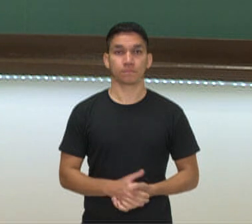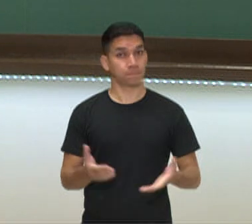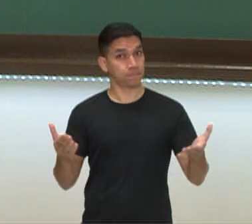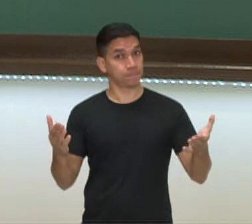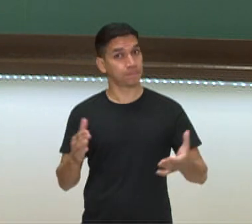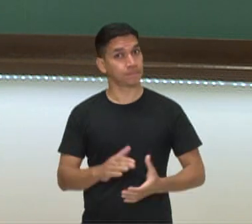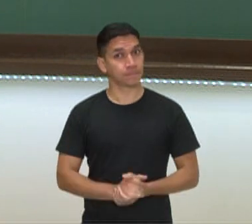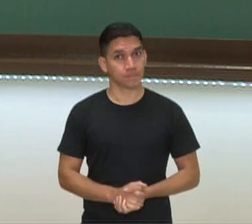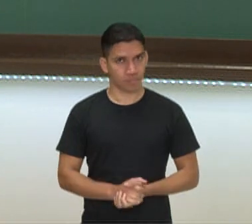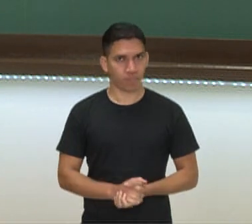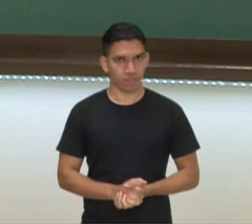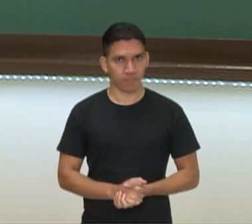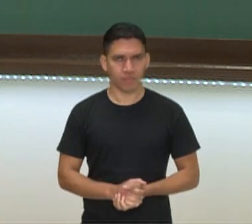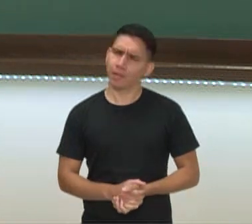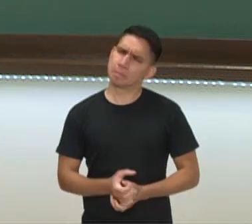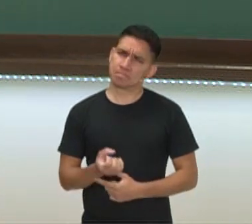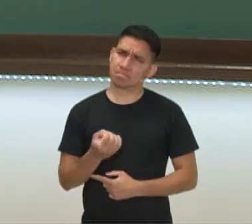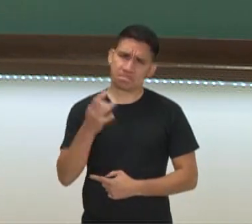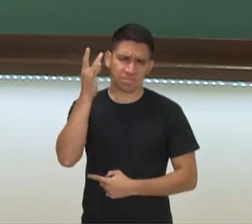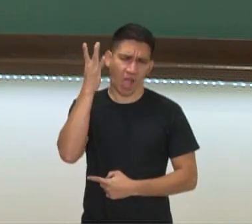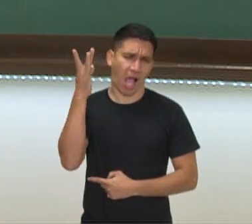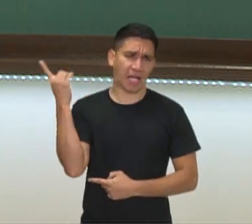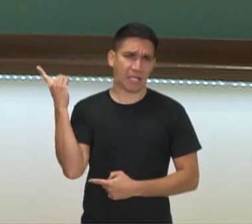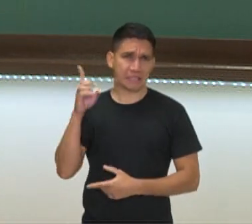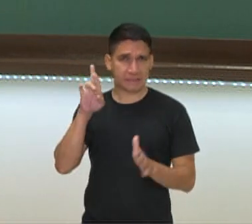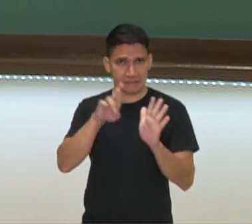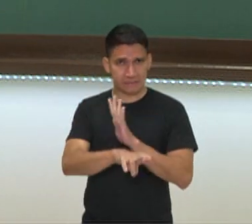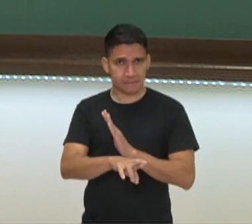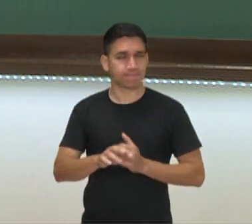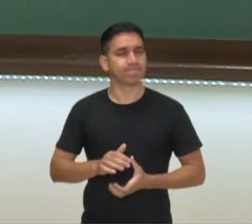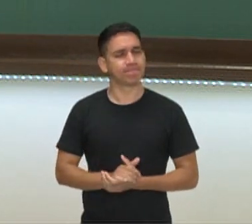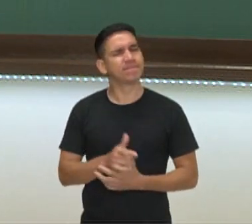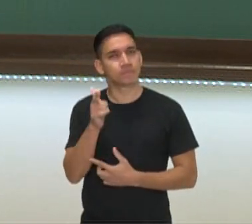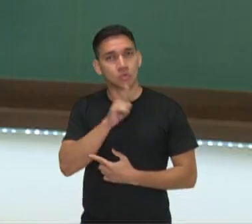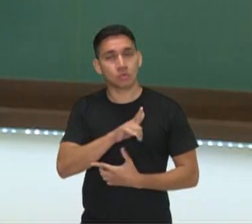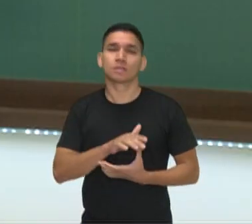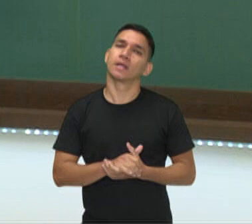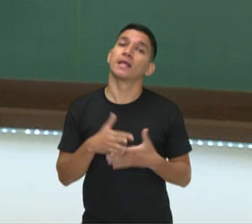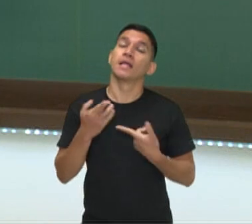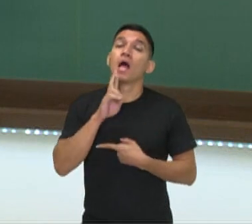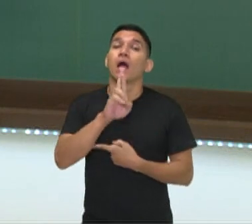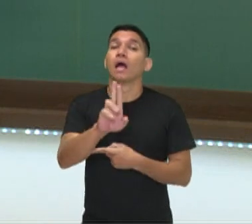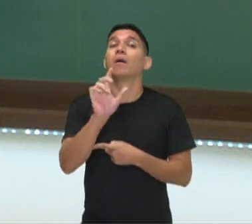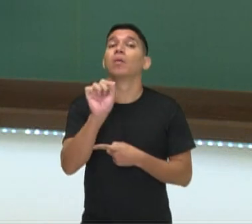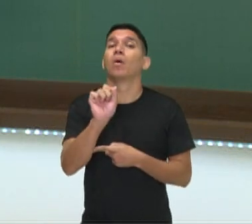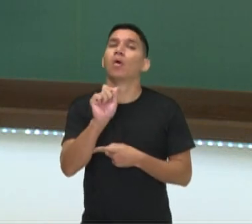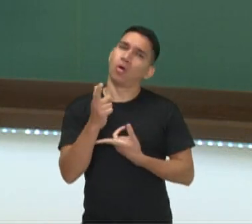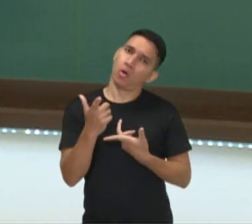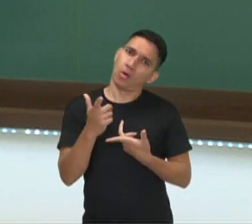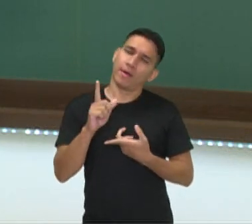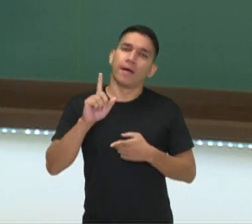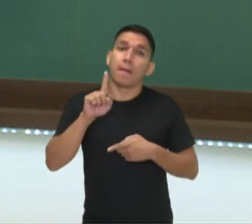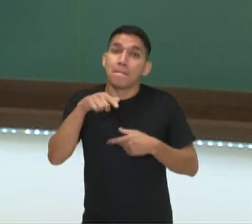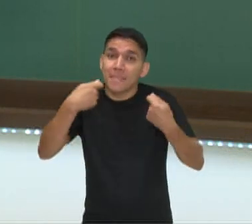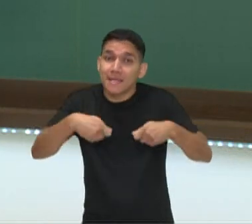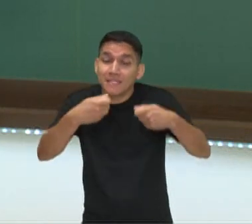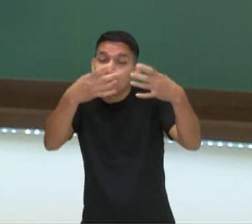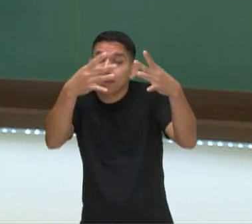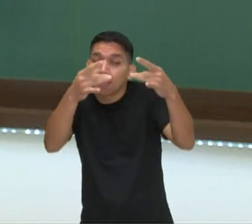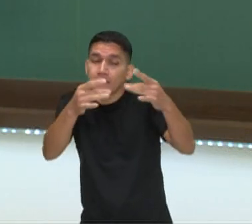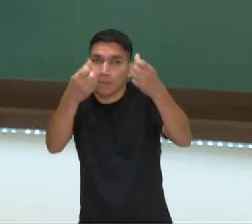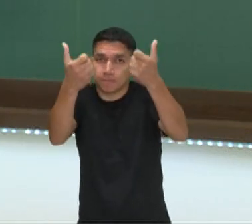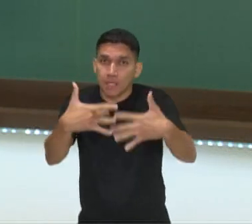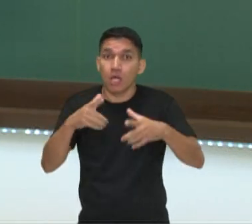E aí? De boa a questão, né? Fizeram ela? Então, a sua resposta, você deve explicar